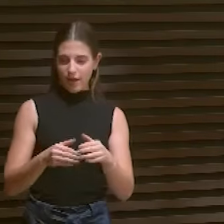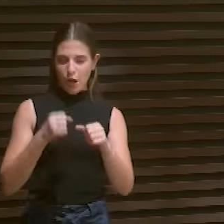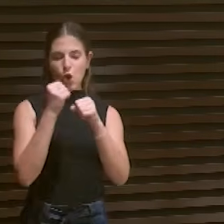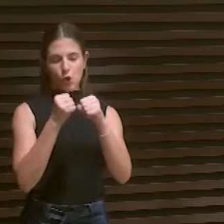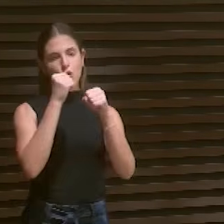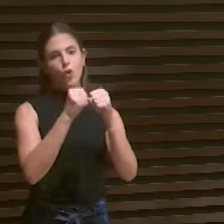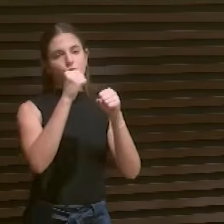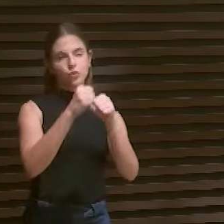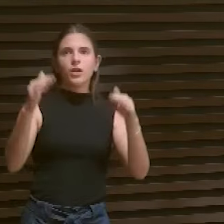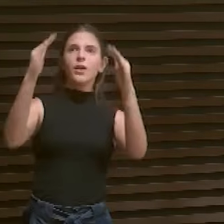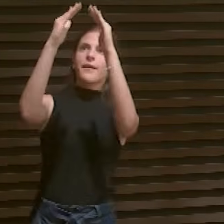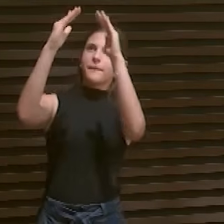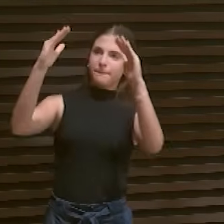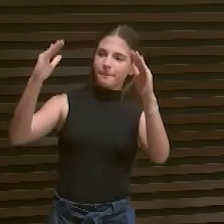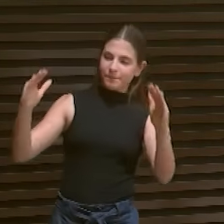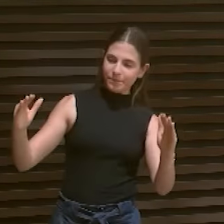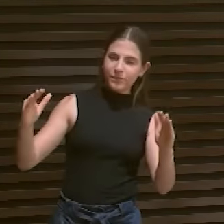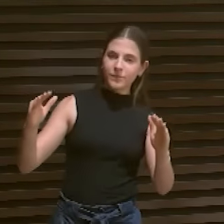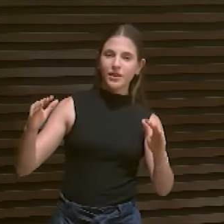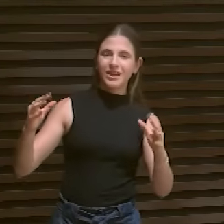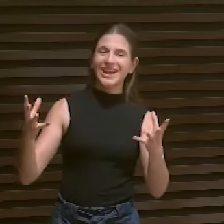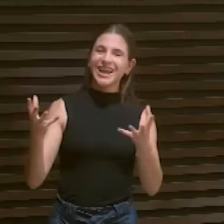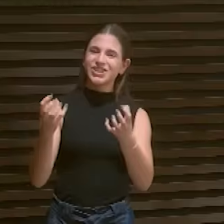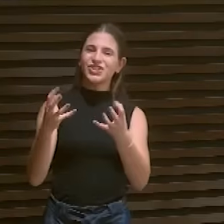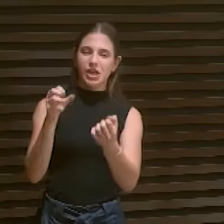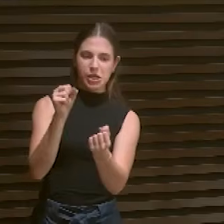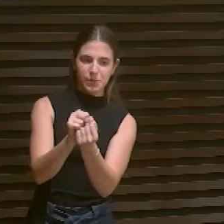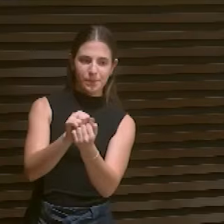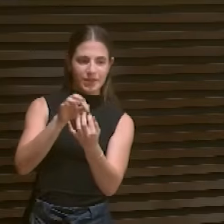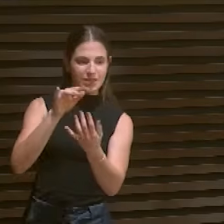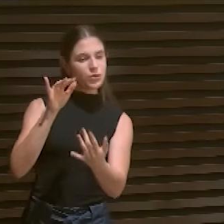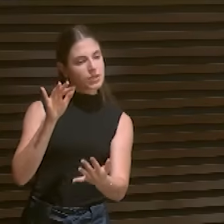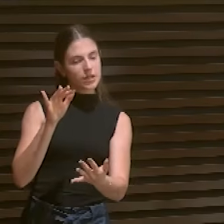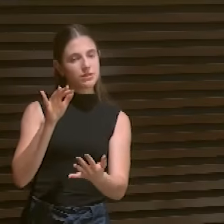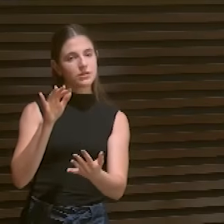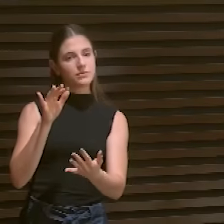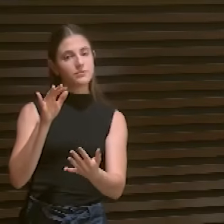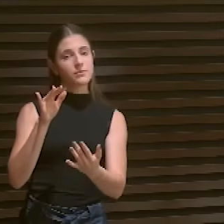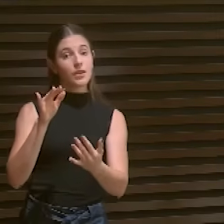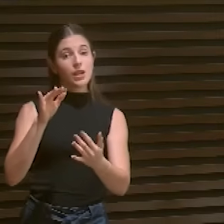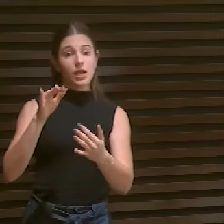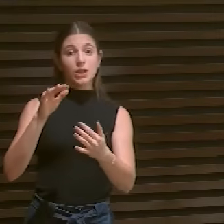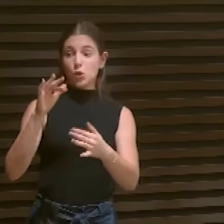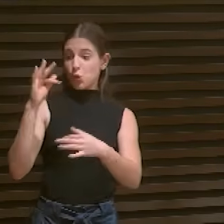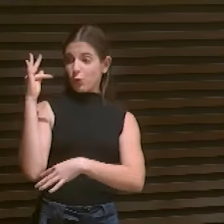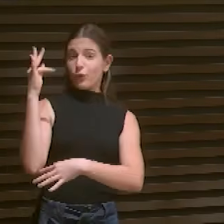monumento, aquela maravilha, preenchê-la, enchê-la de tesouros e que aquilo